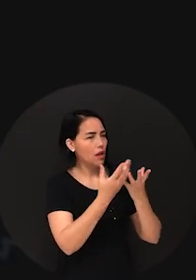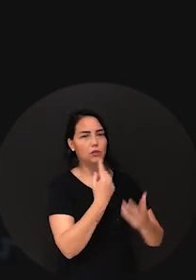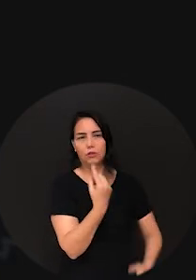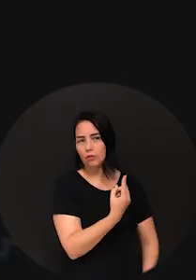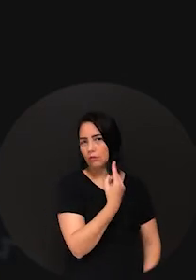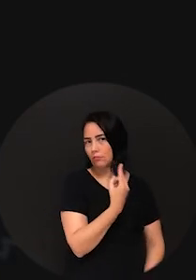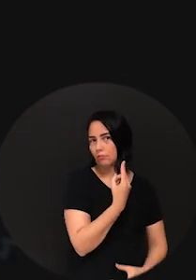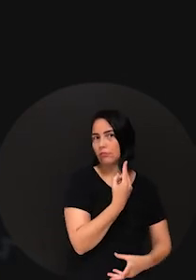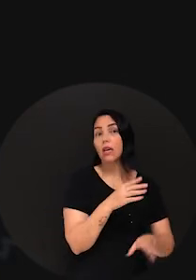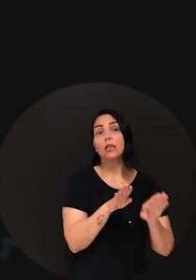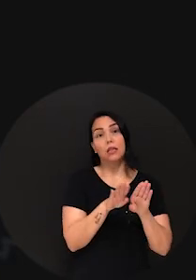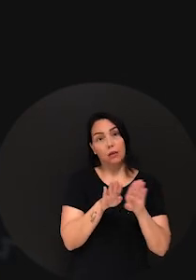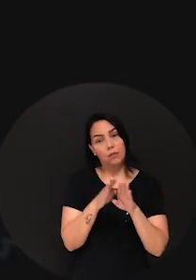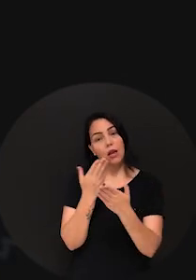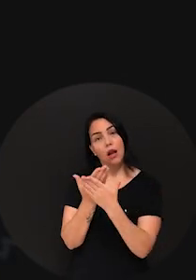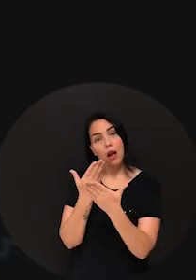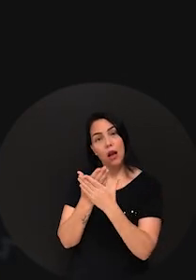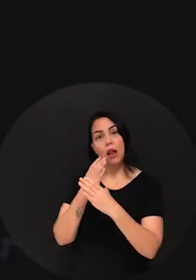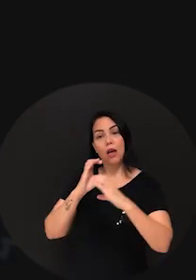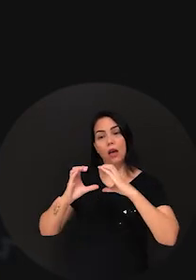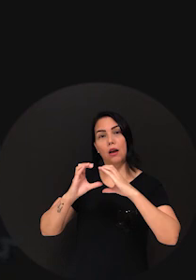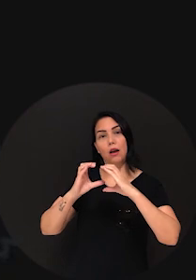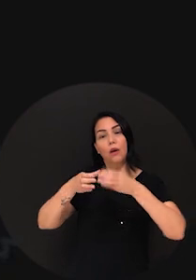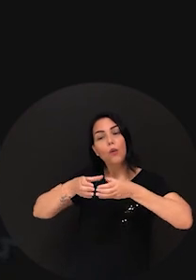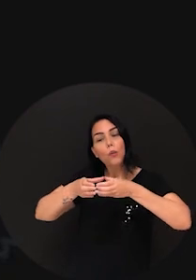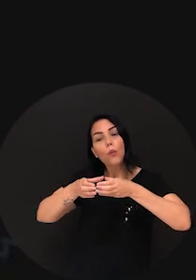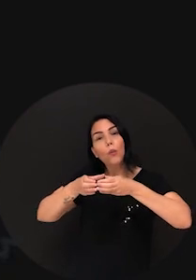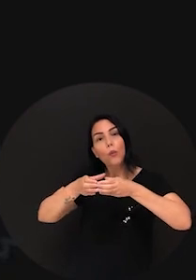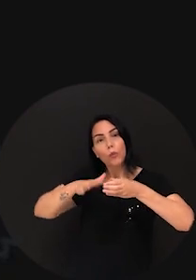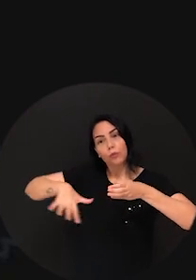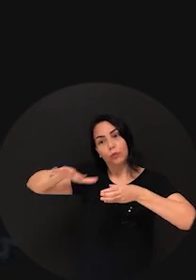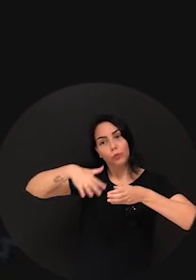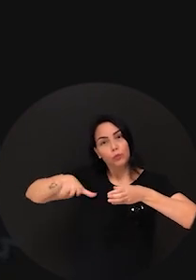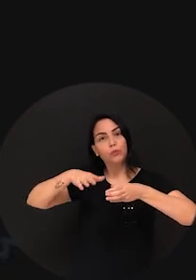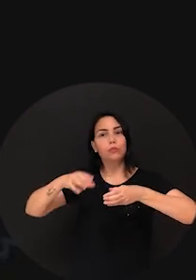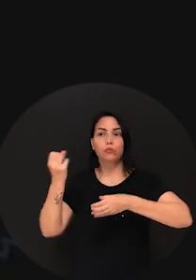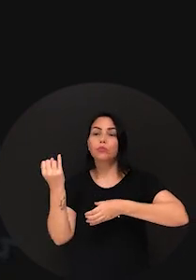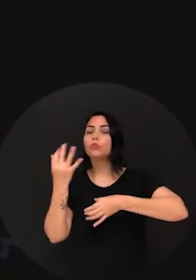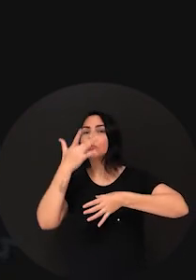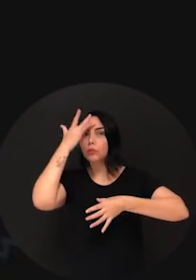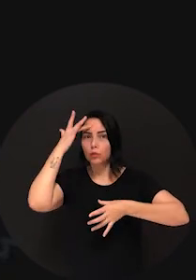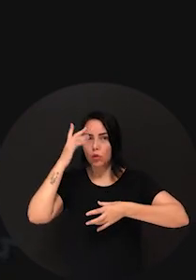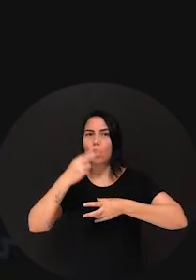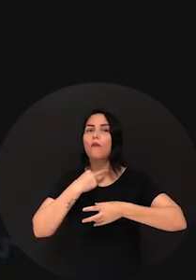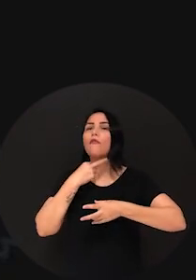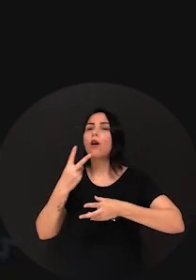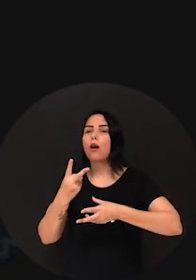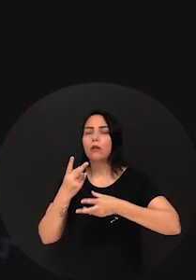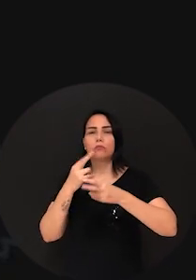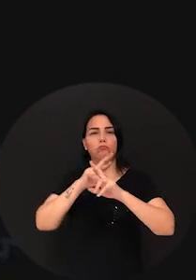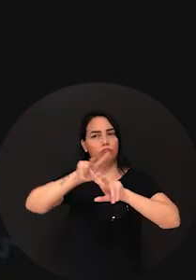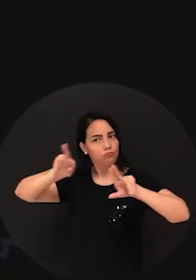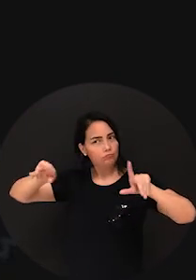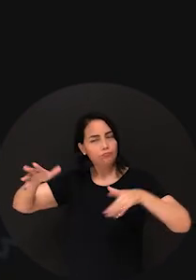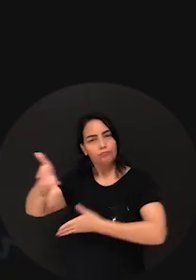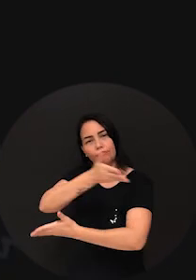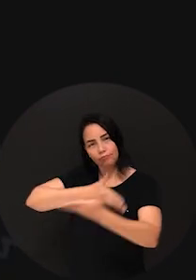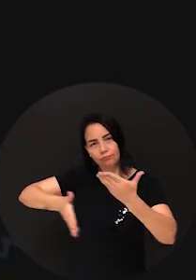né? E temos aula de canto coral, que são aulas em grupos, com naipes, vozes, outras pessoas